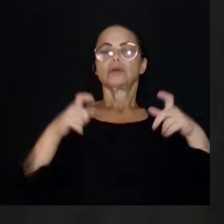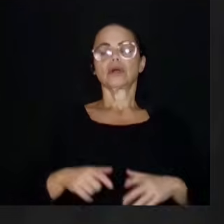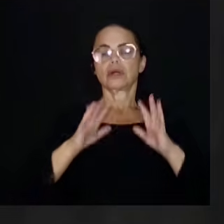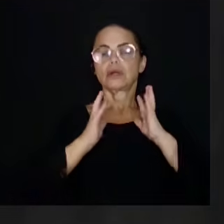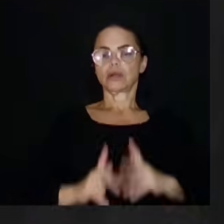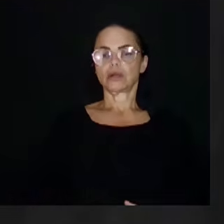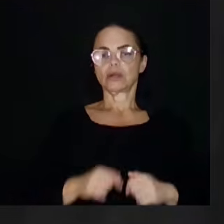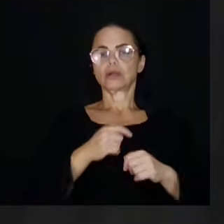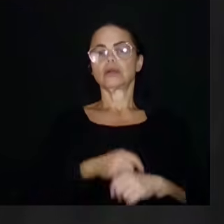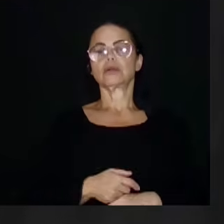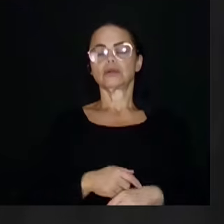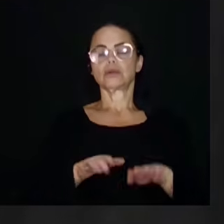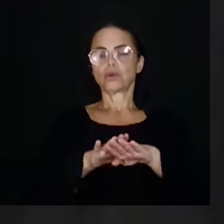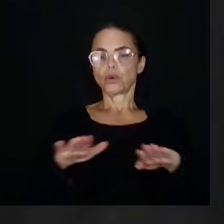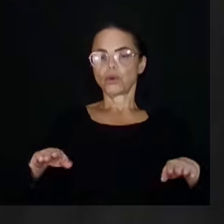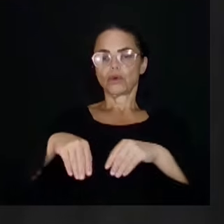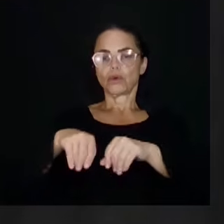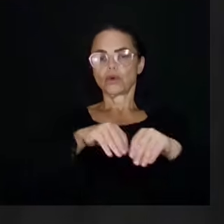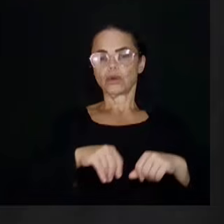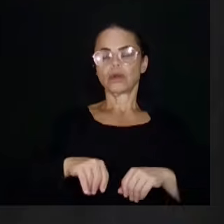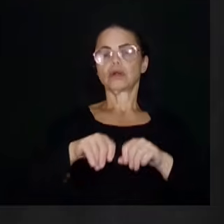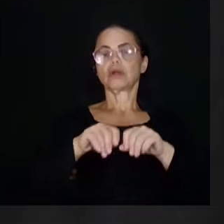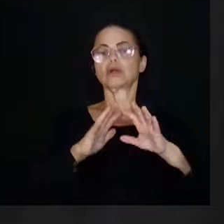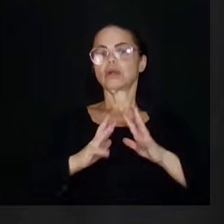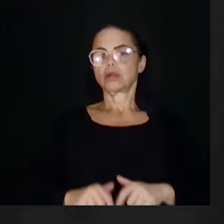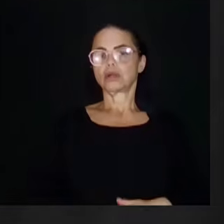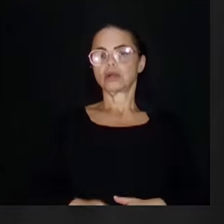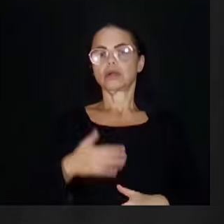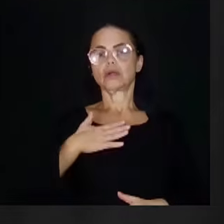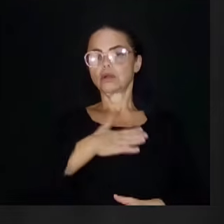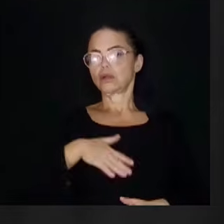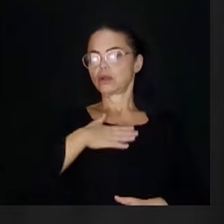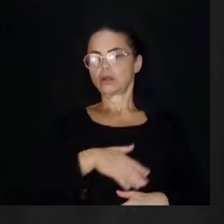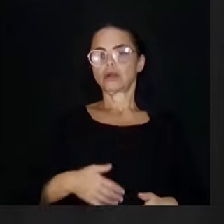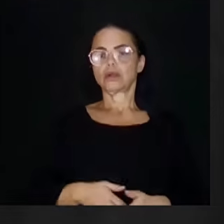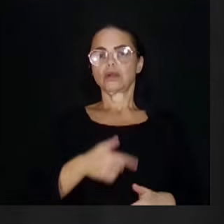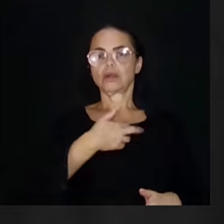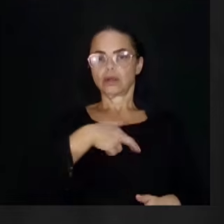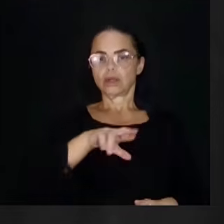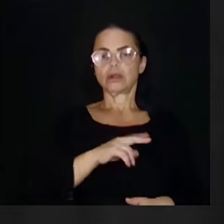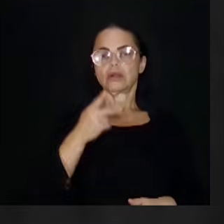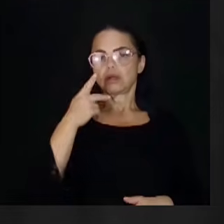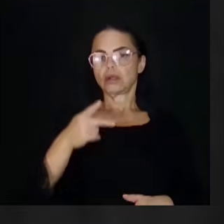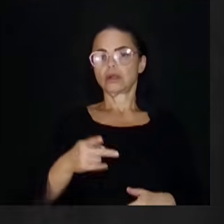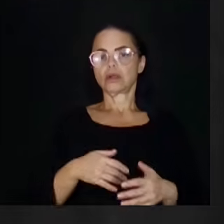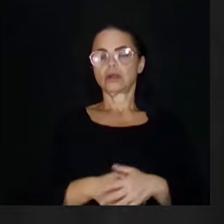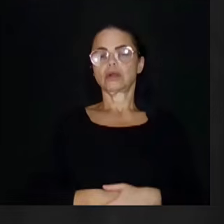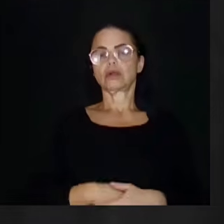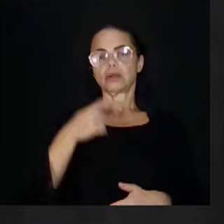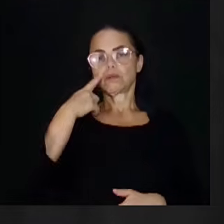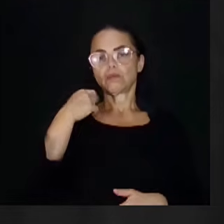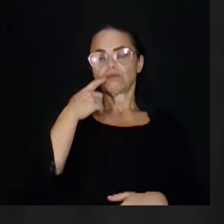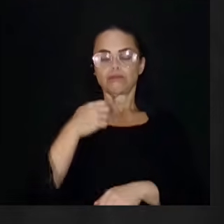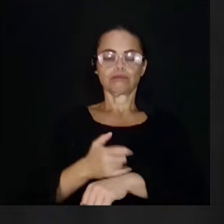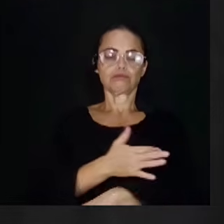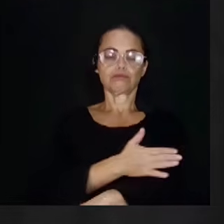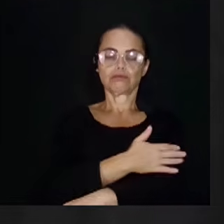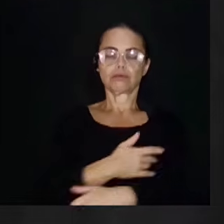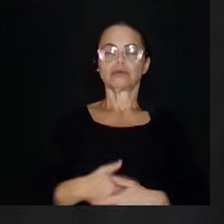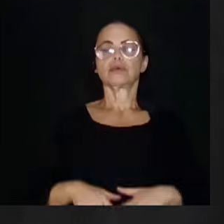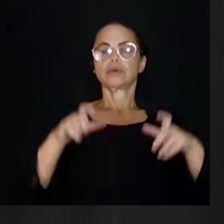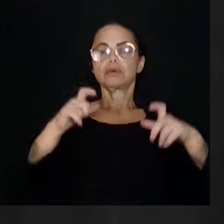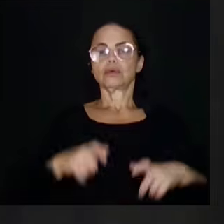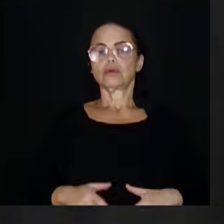sagrado. Não gosto de falar muito de lá porque assim, toda vez que eu falo eu me emociono. É um lugar onde eu piso e